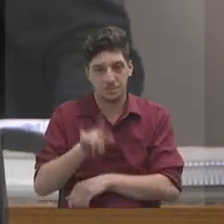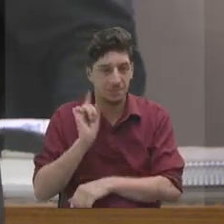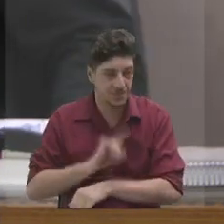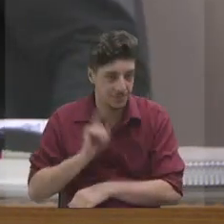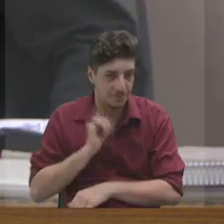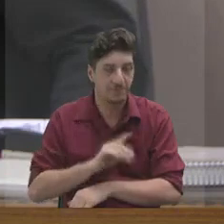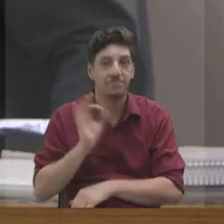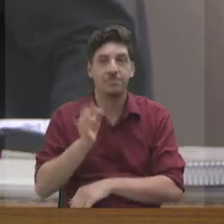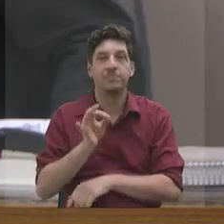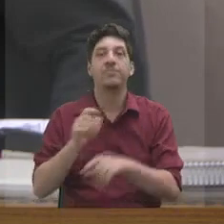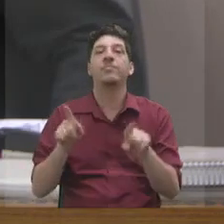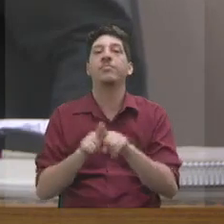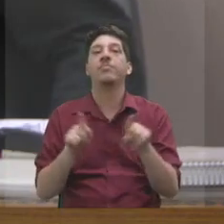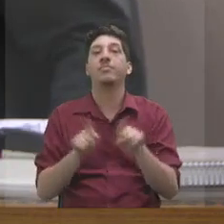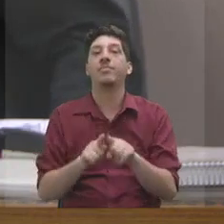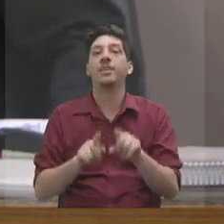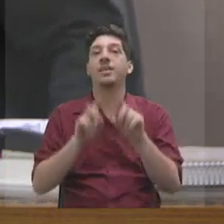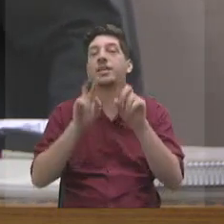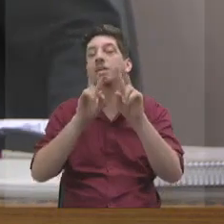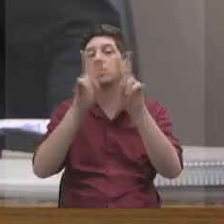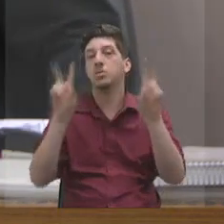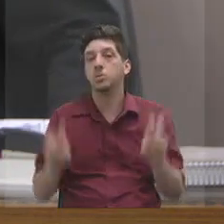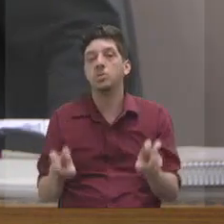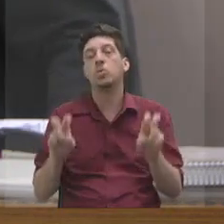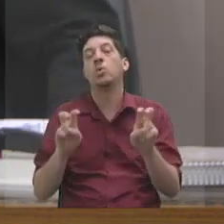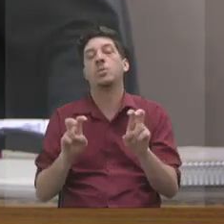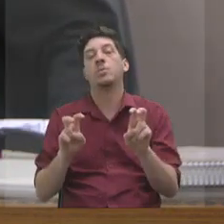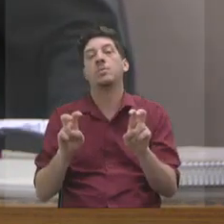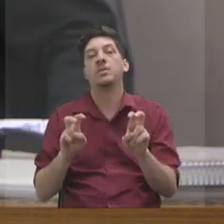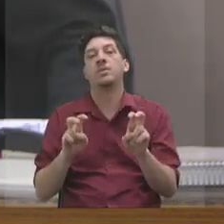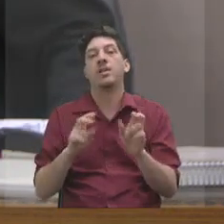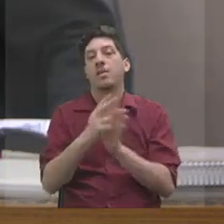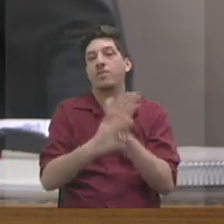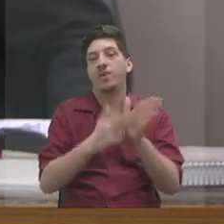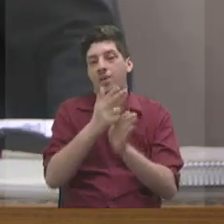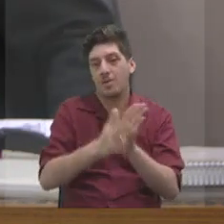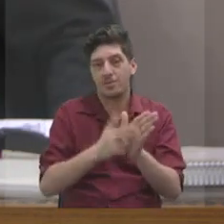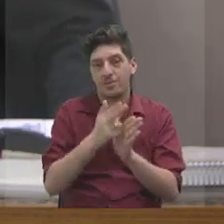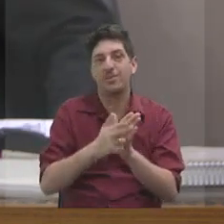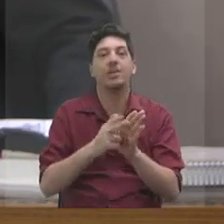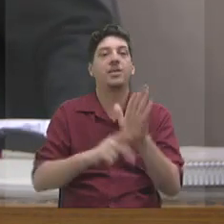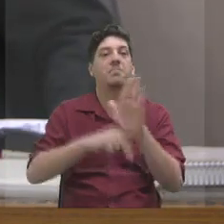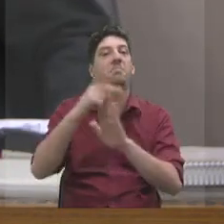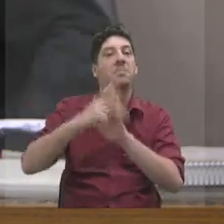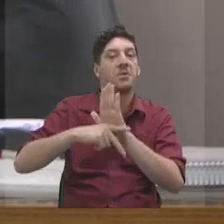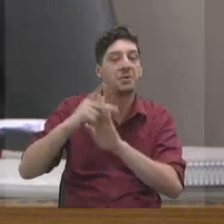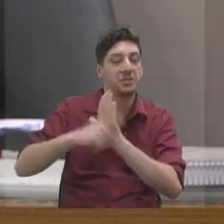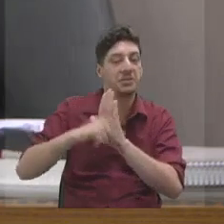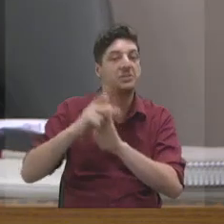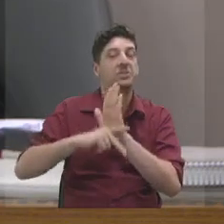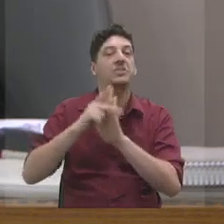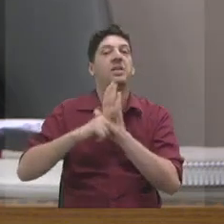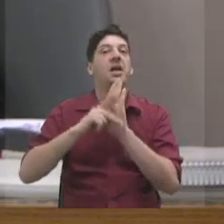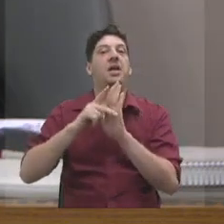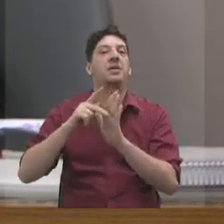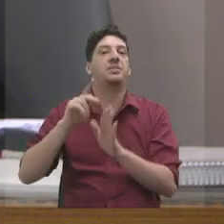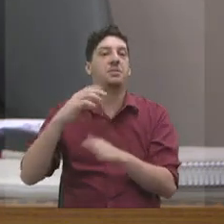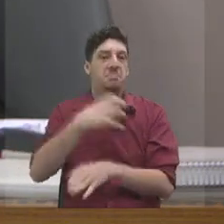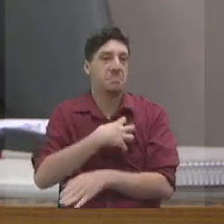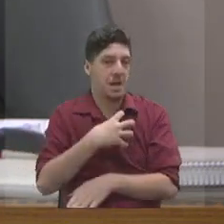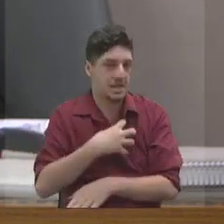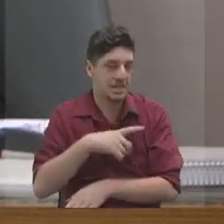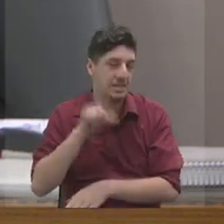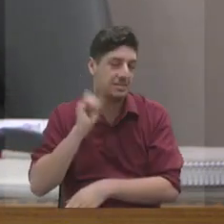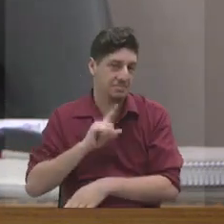em relação pegando o gancho de ferrovia né em relação ao projeto né da ligação Bahia Minas Inclusive a